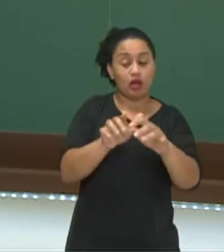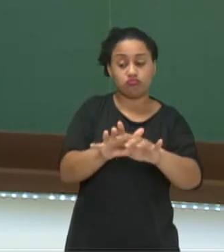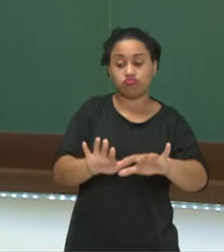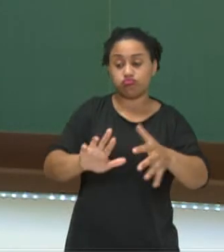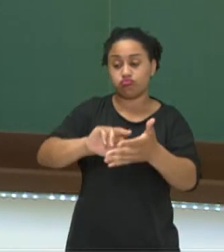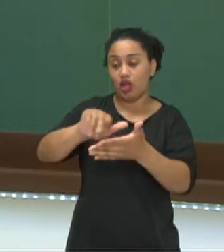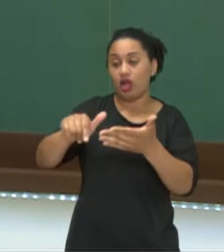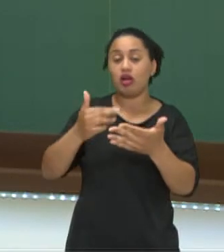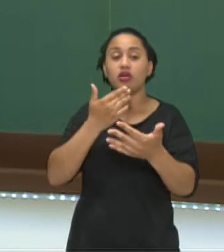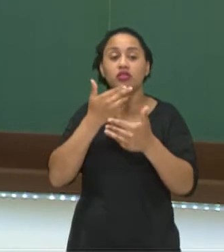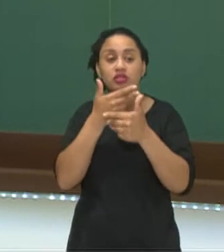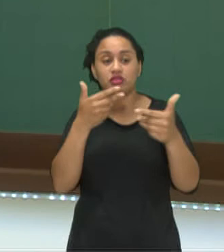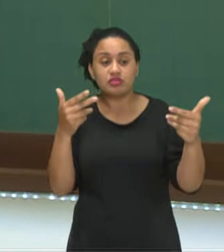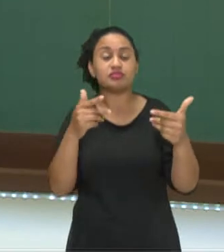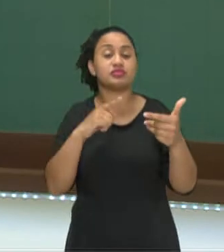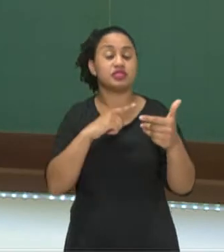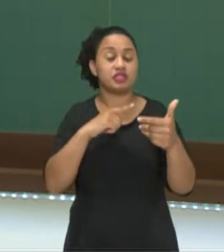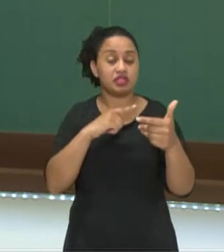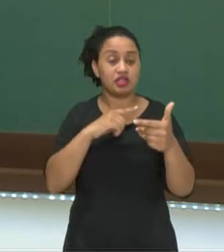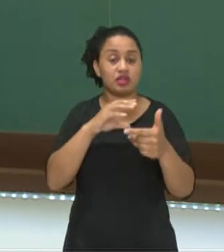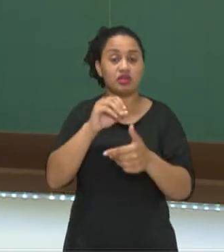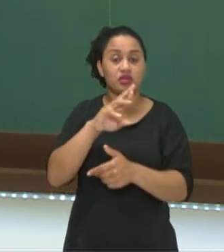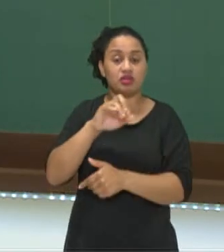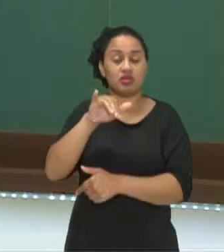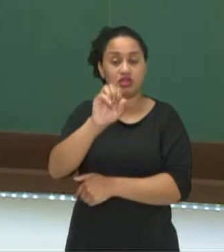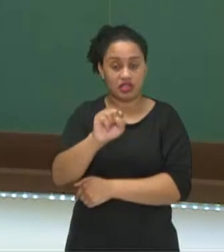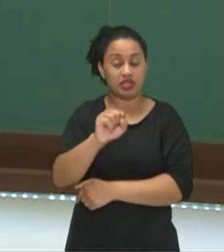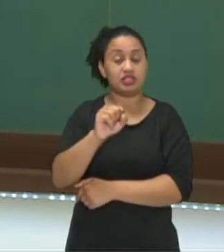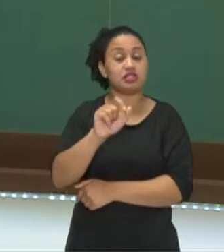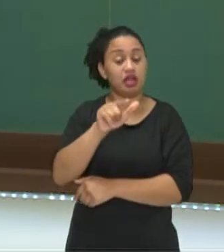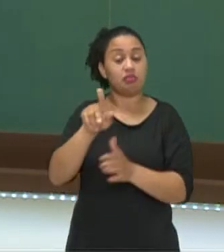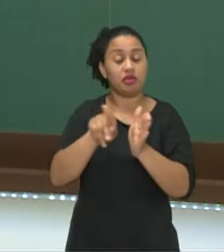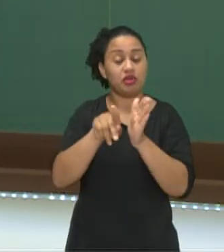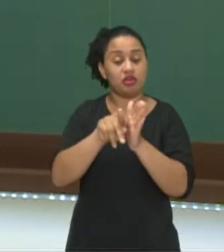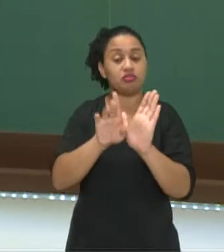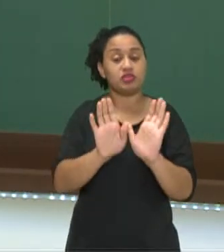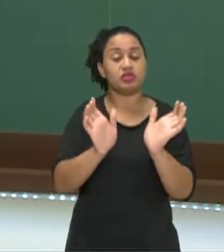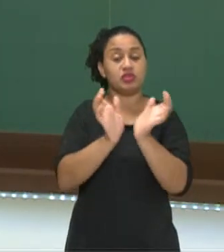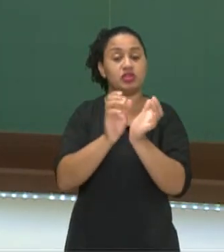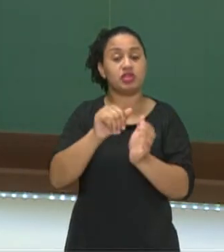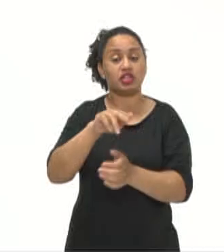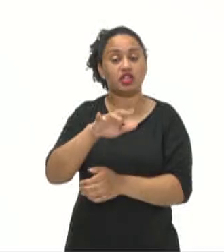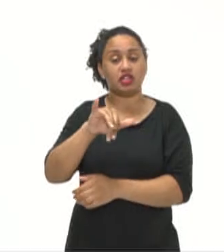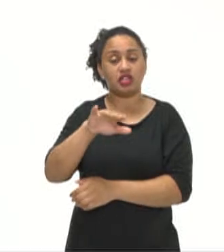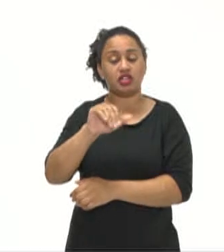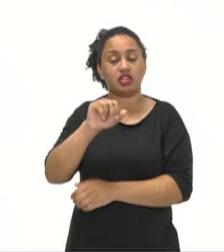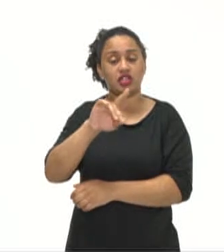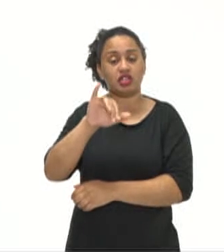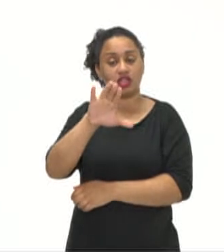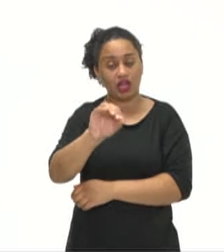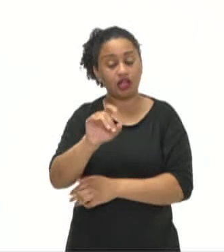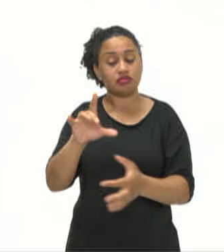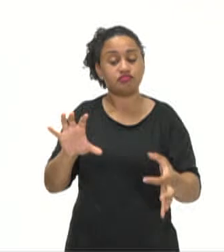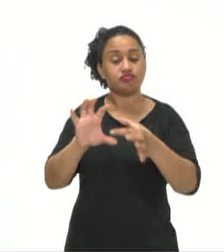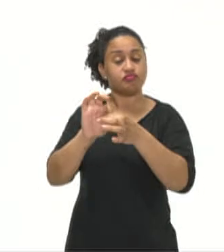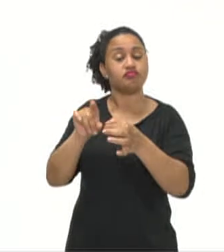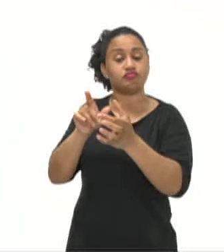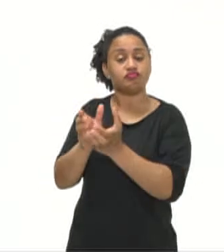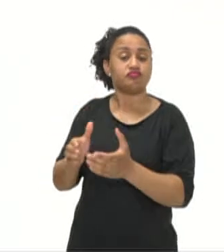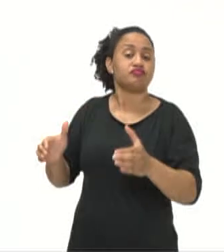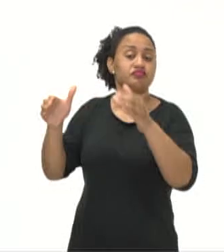eles pertencem ao filo Cnidaria, que é o próximo grupo dentro do reino Animalia, e eles estão associados a esses